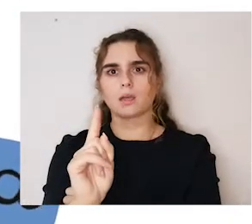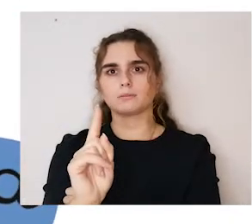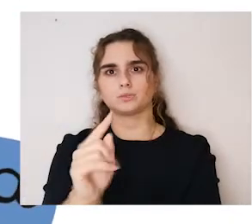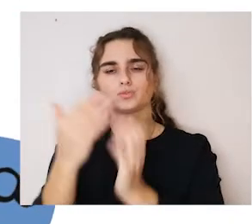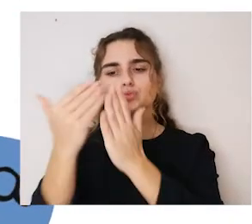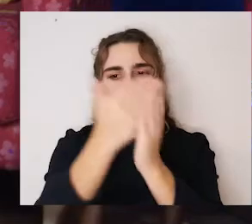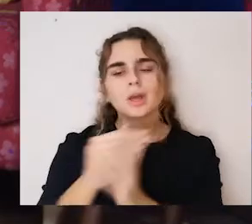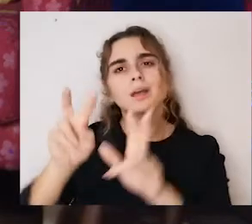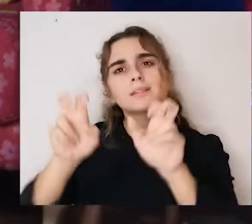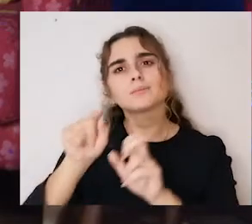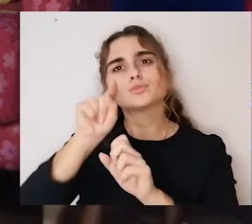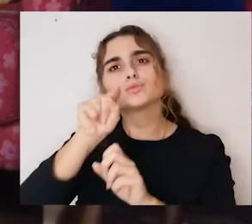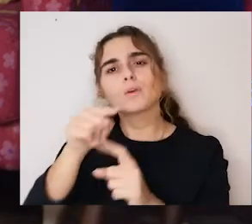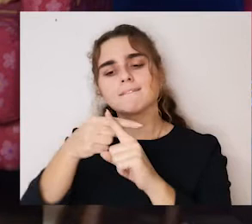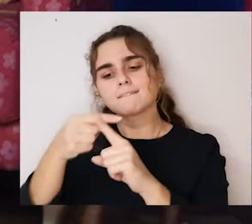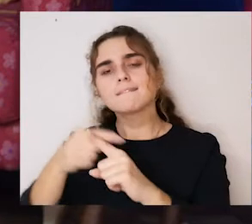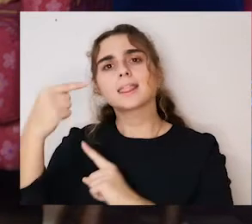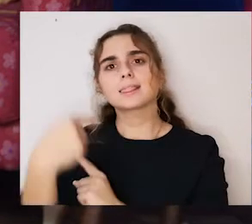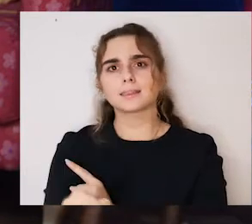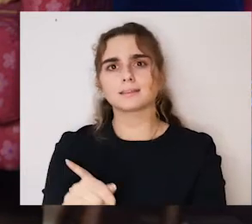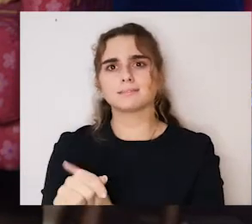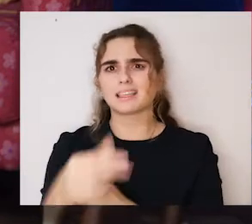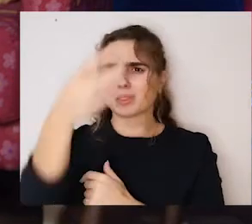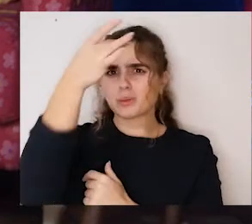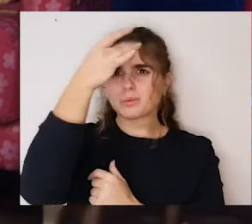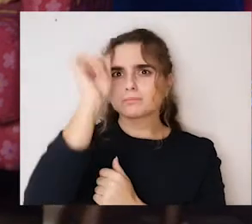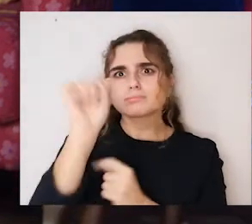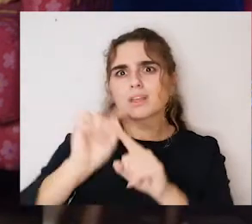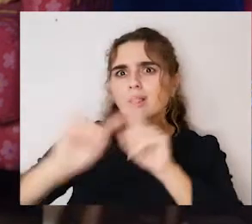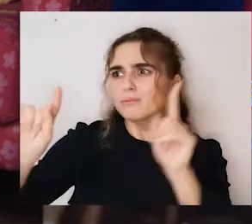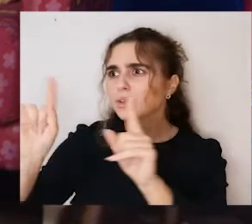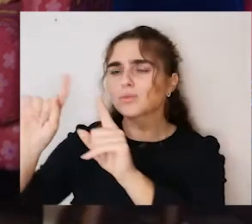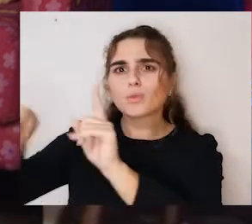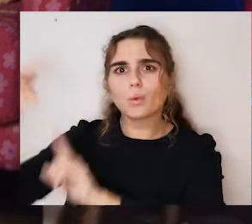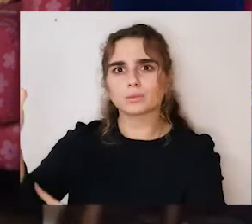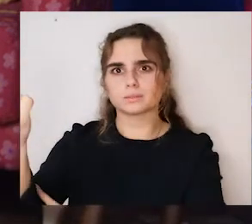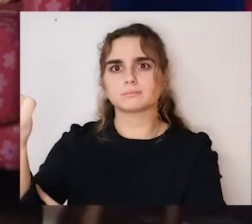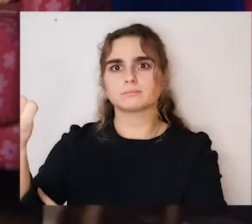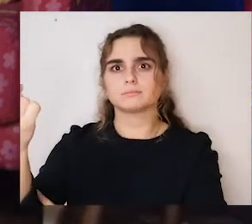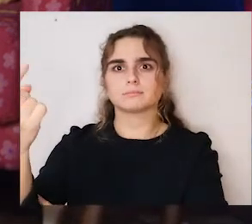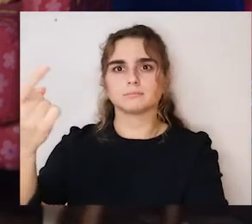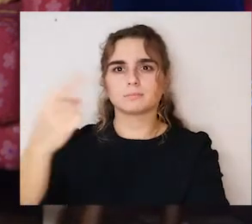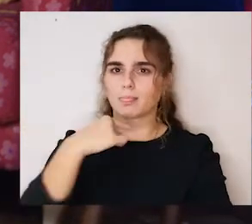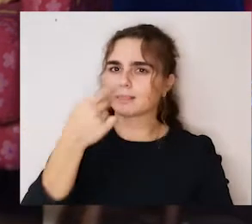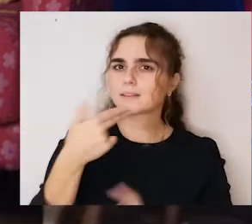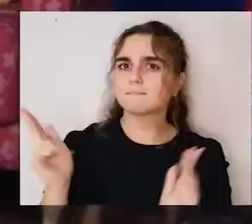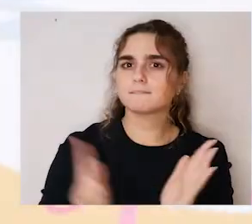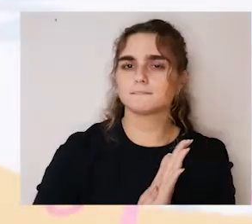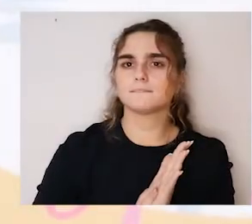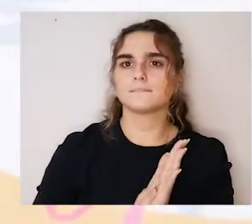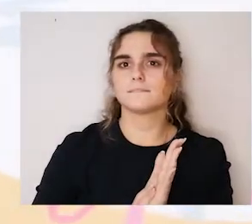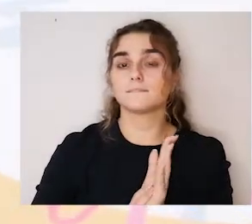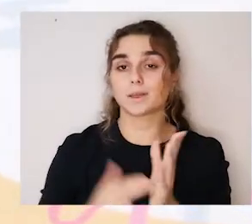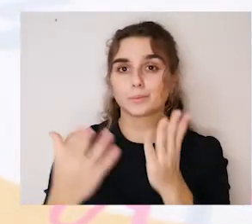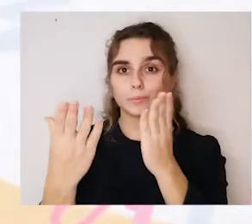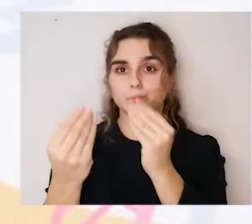interessam. De ter uma opinião, mesmo que não seja a mais popular. De dizer a verdade.